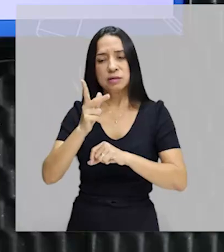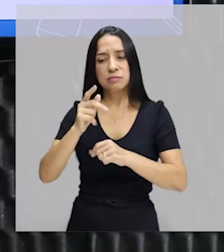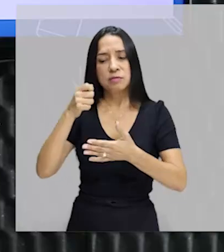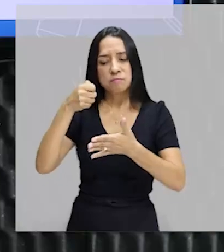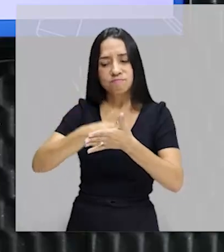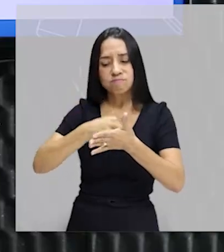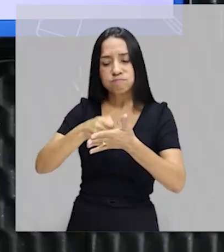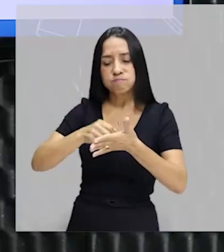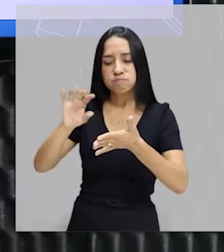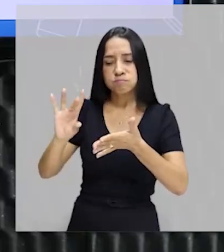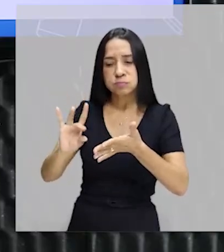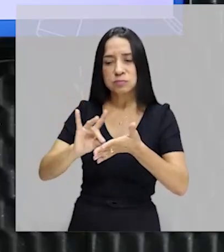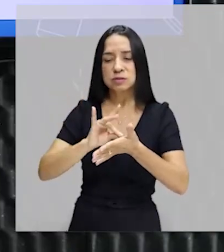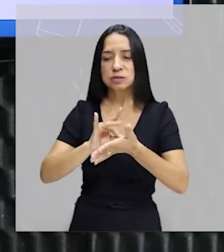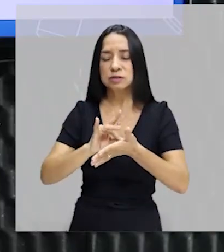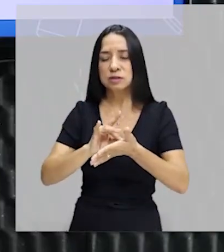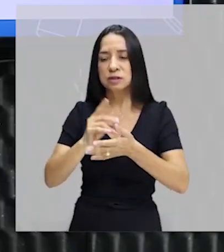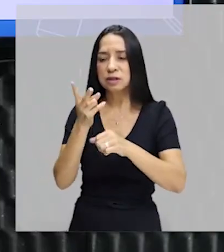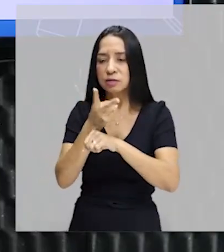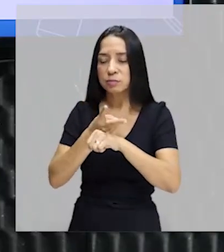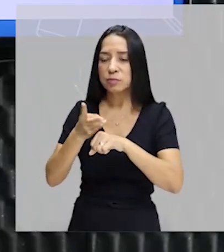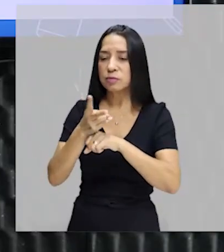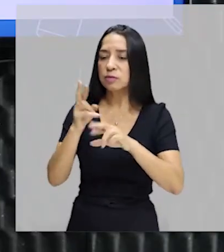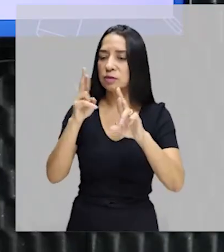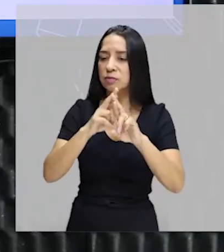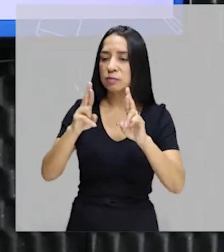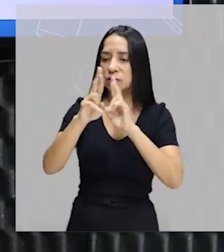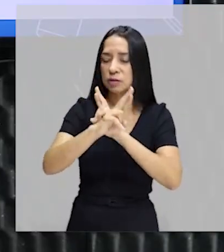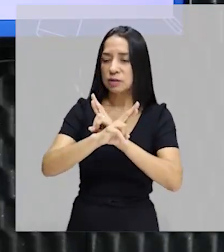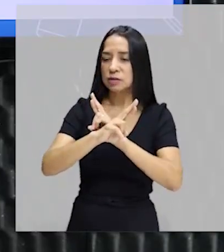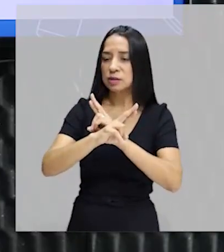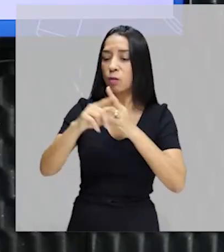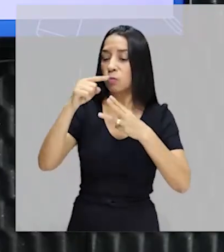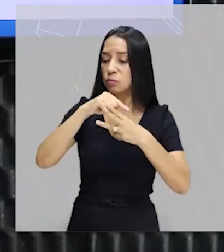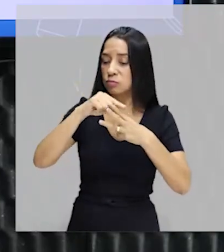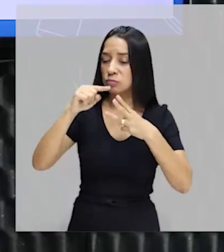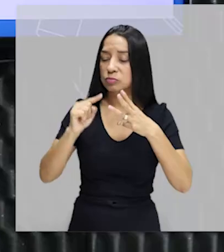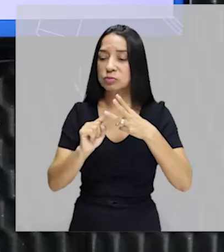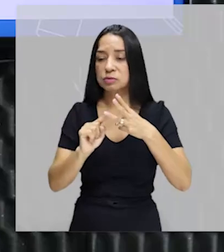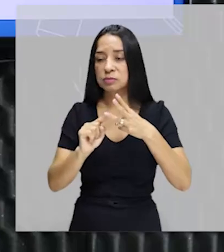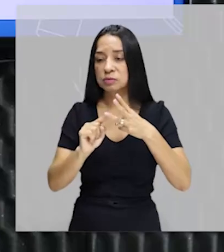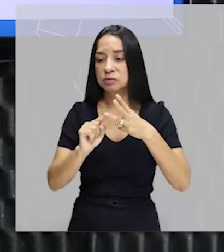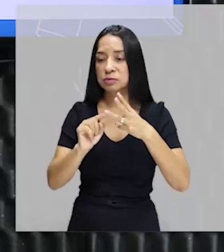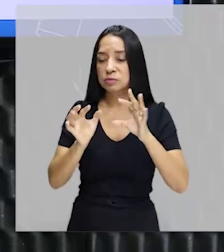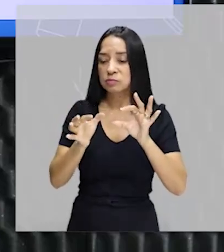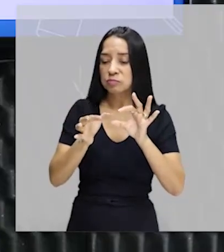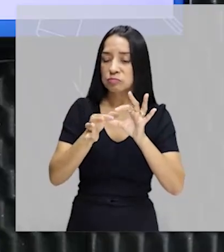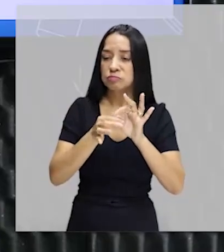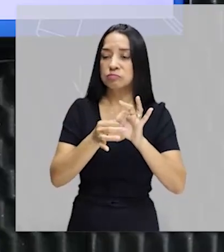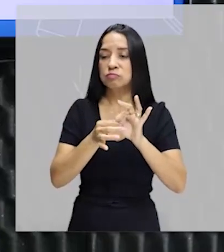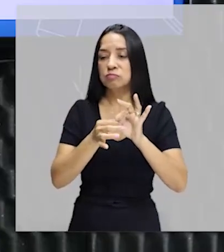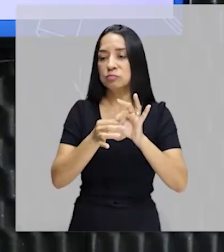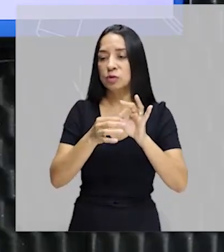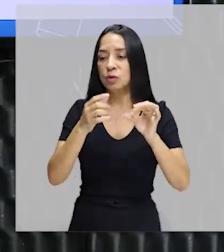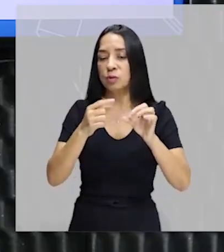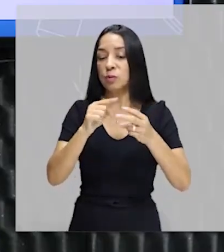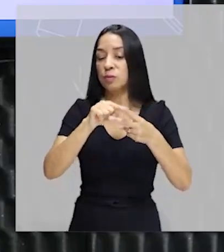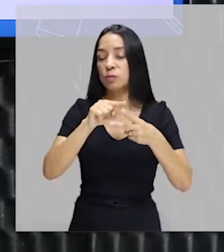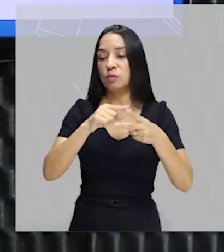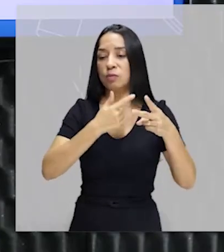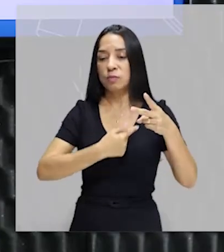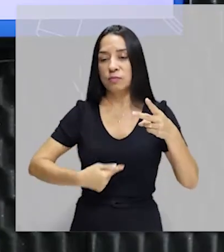relação tripartite entre governo, trabalhadores e organização